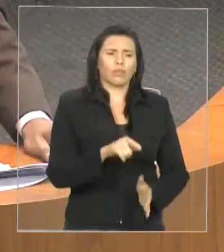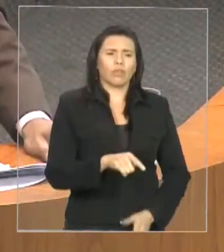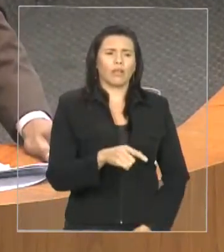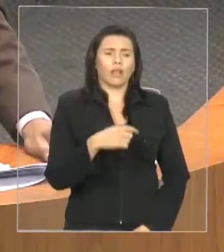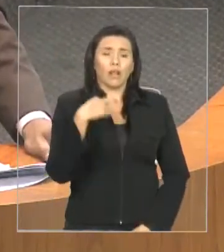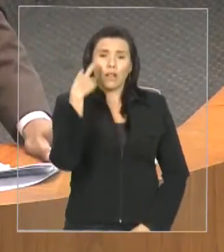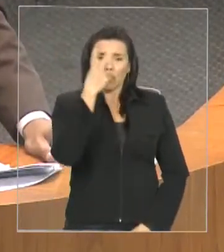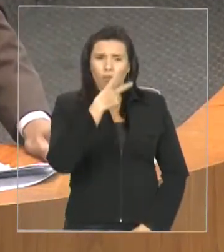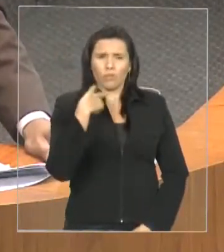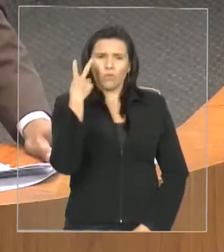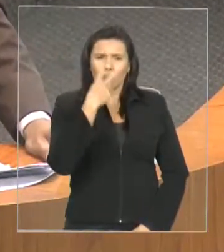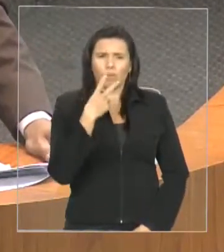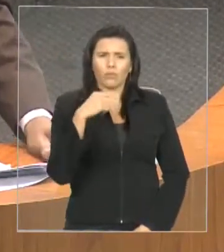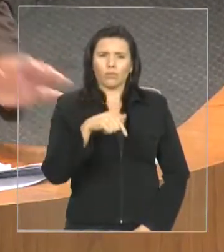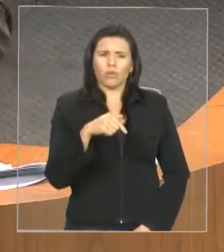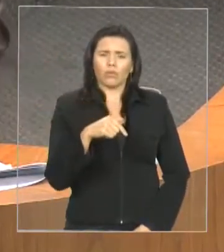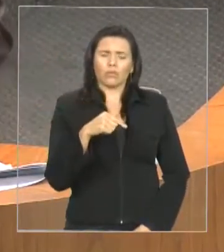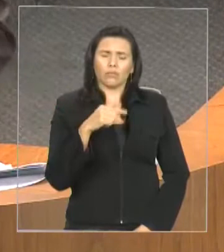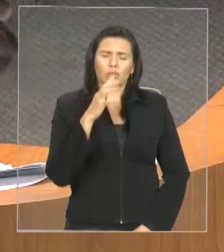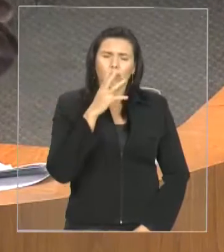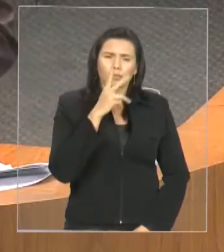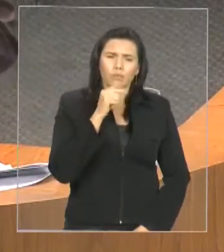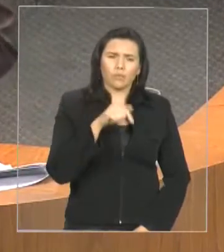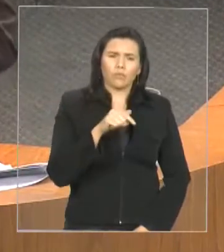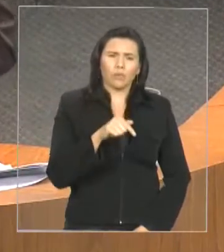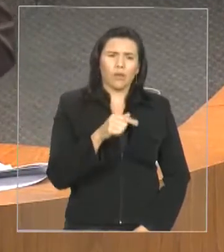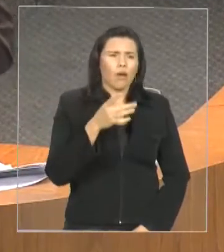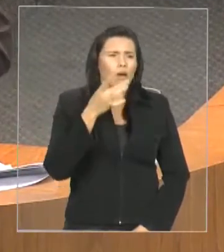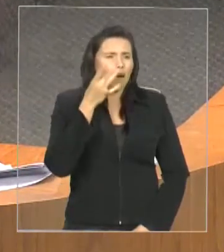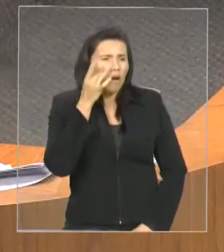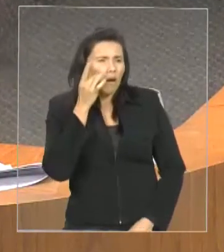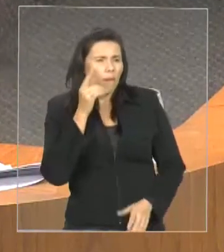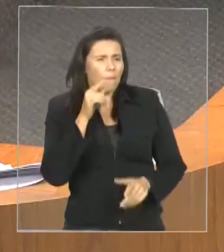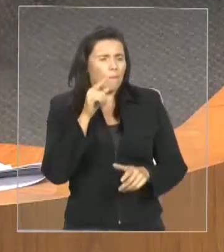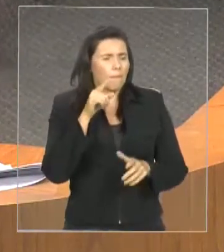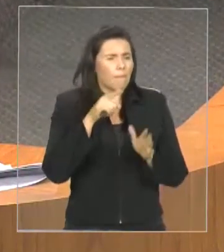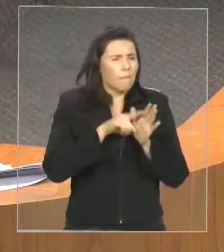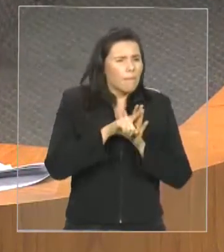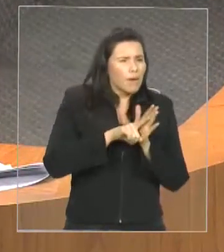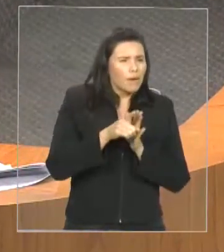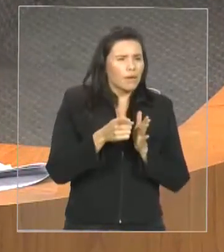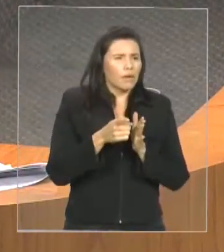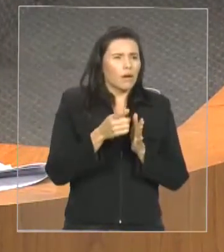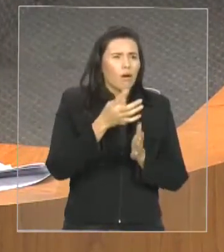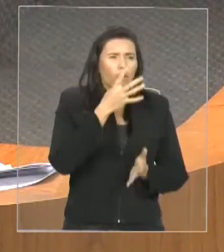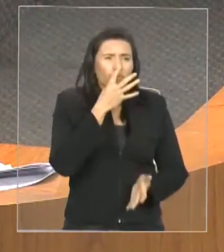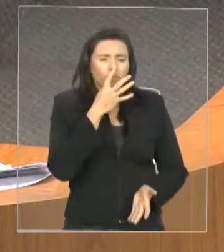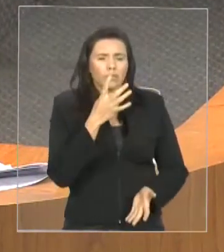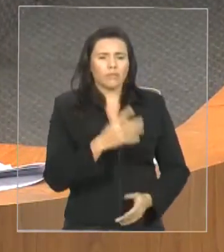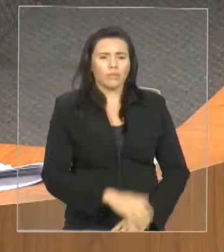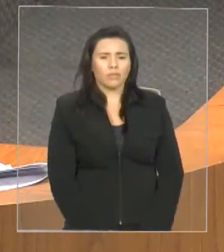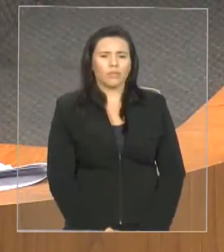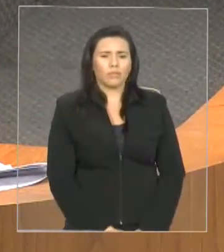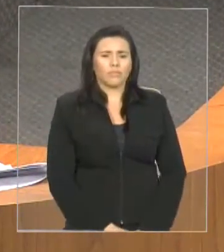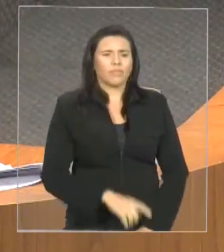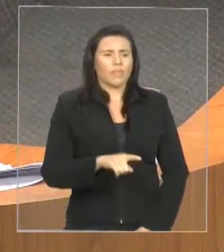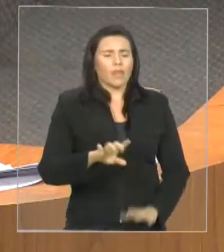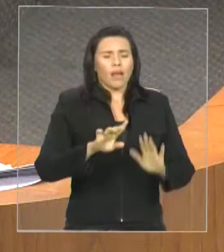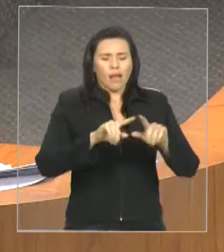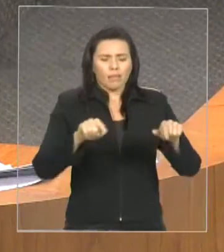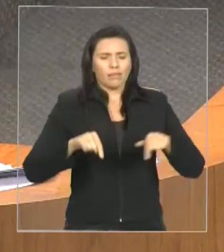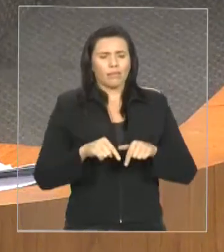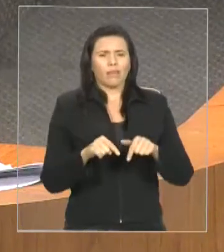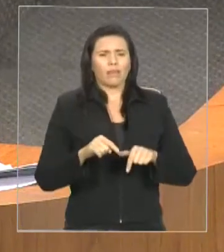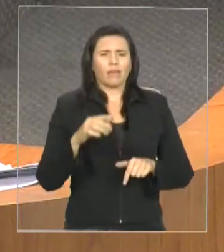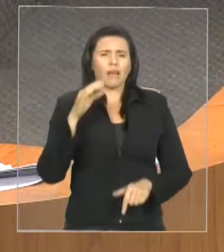condições. Os alunos, quase todos fora de sala de aula. Salas de aulas quentes, sala de